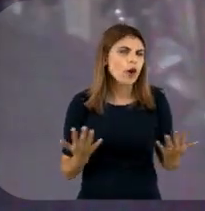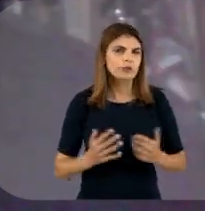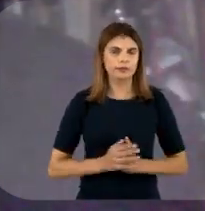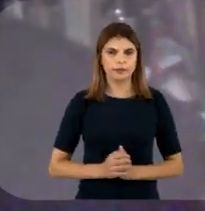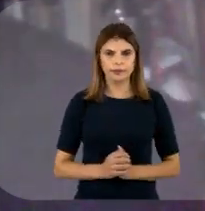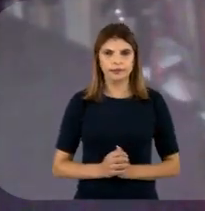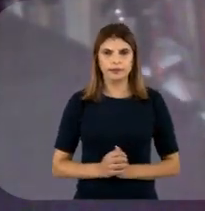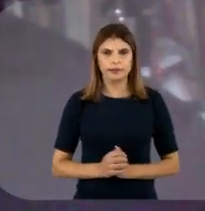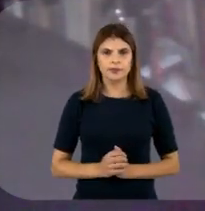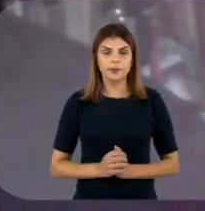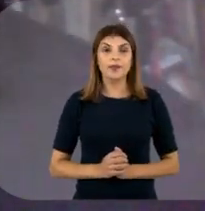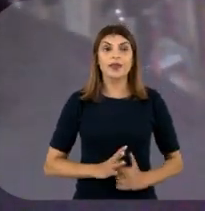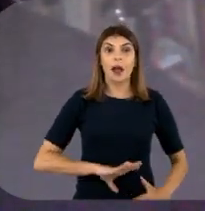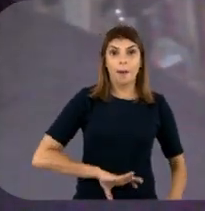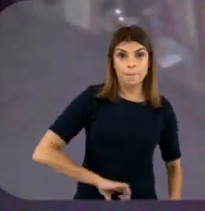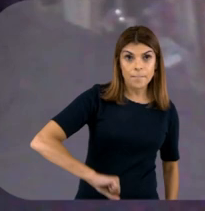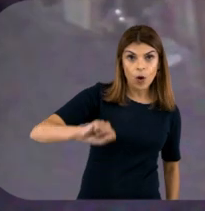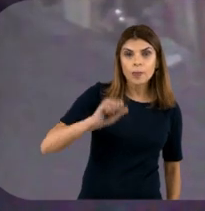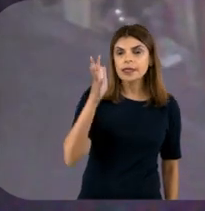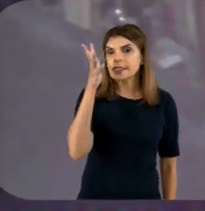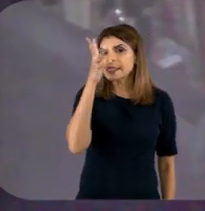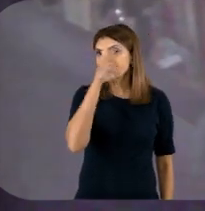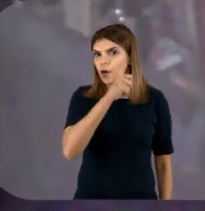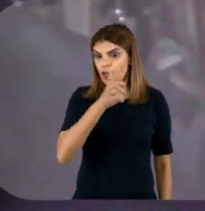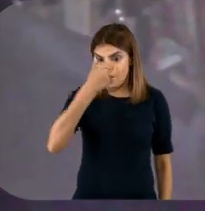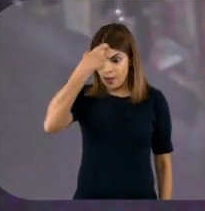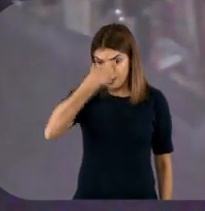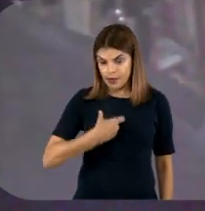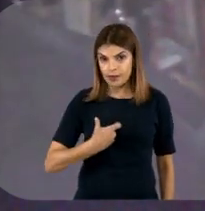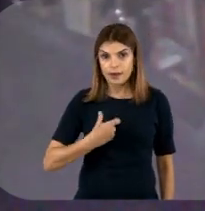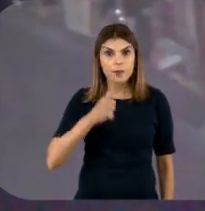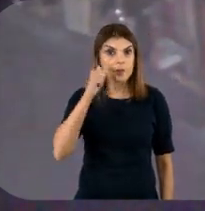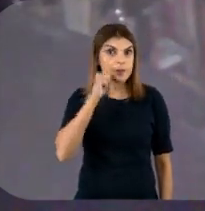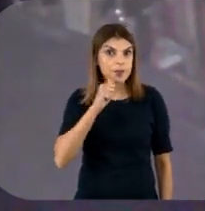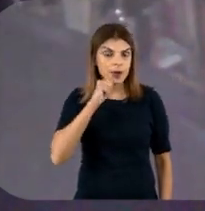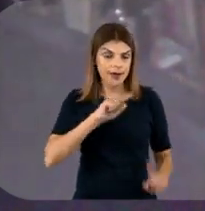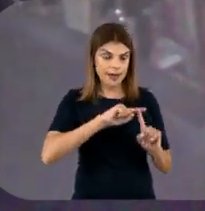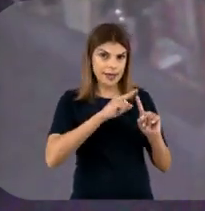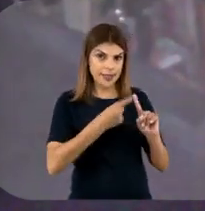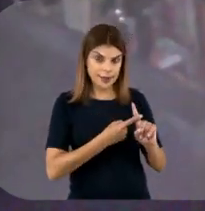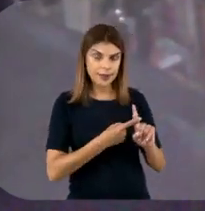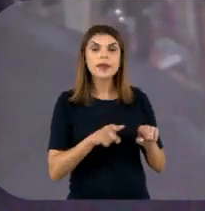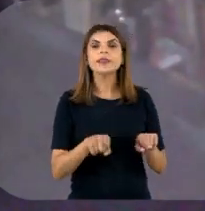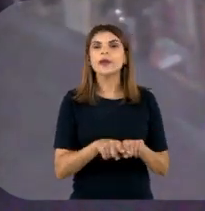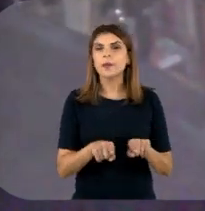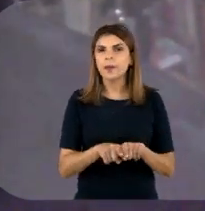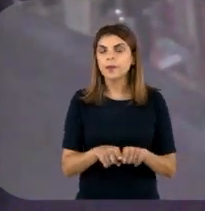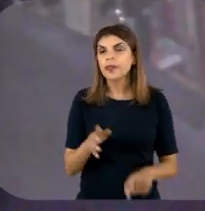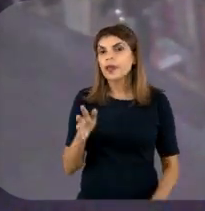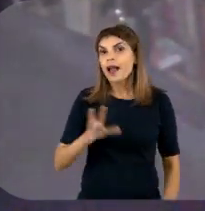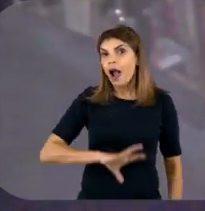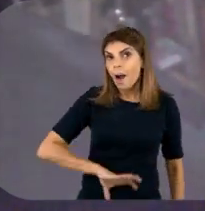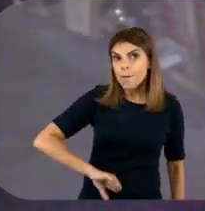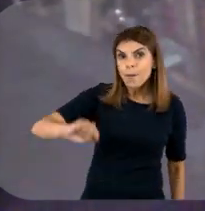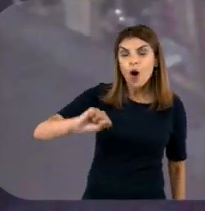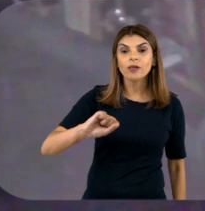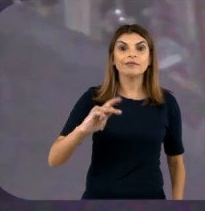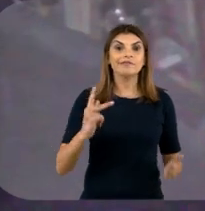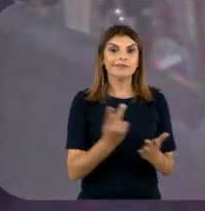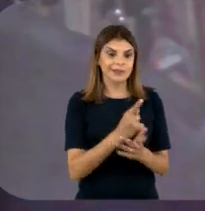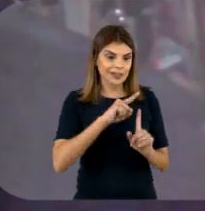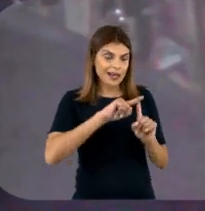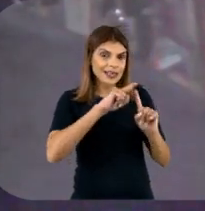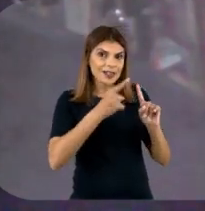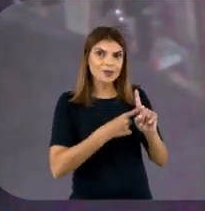são? Abortamento para salvar a vida da gestante e abortamento praticado quando a